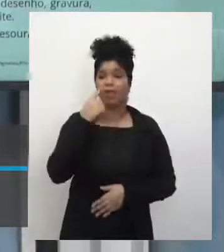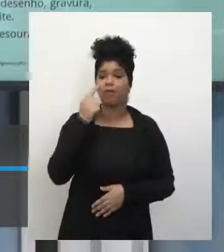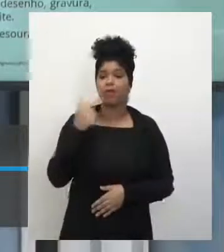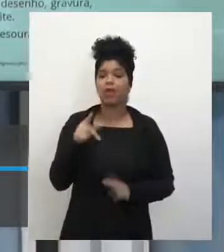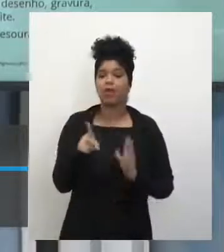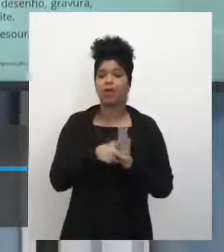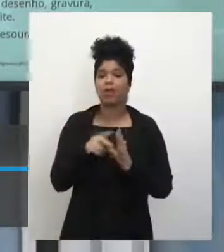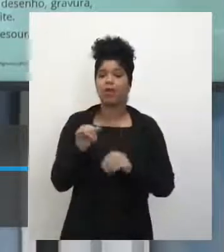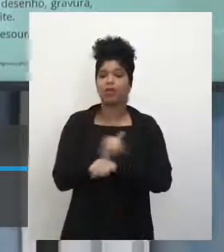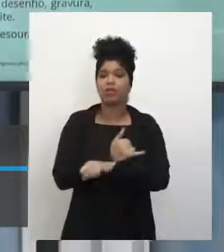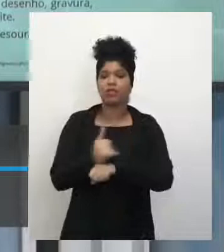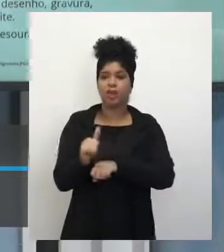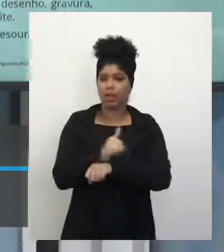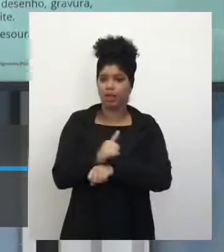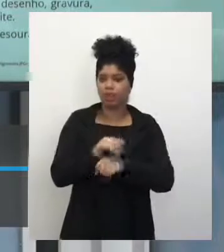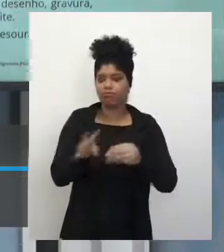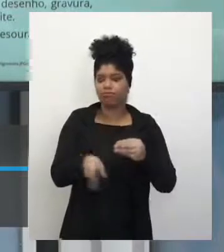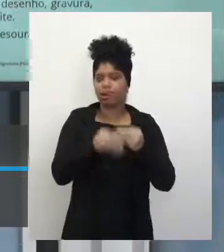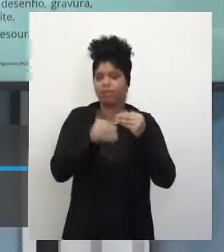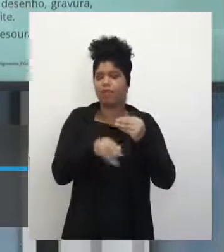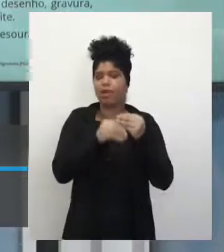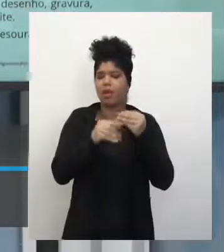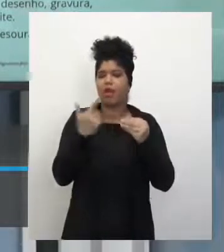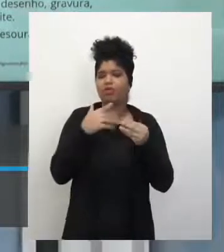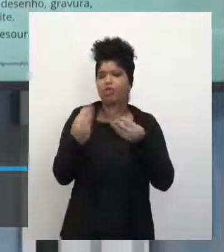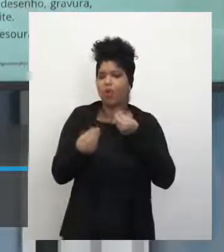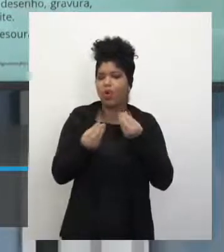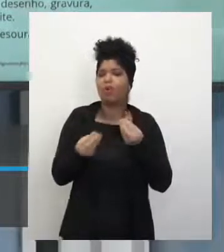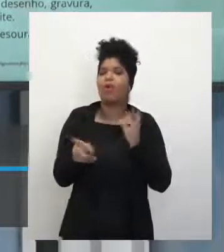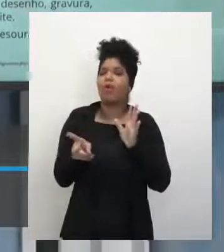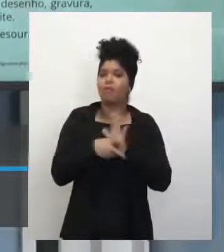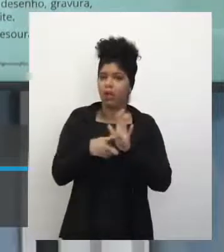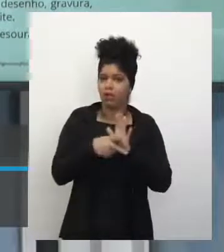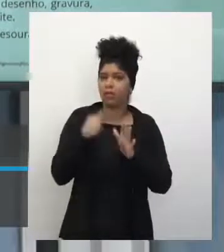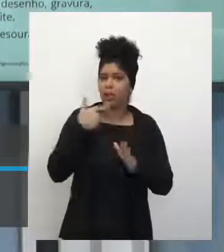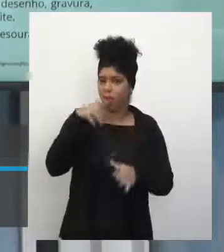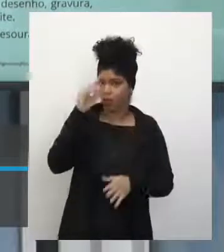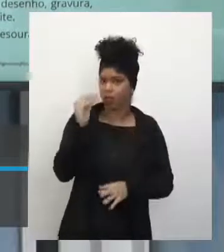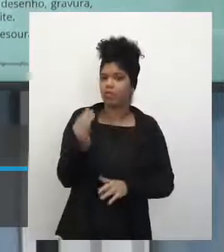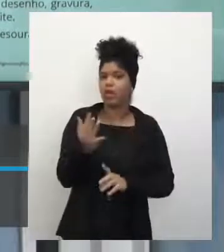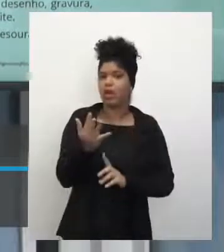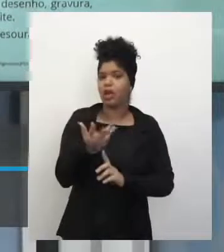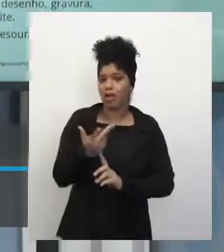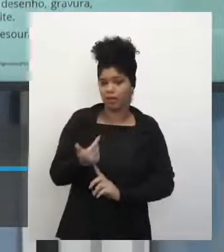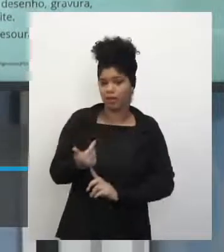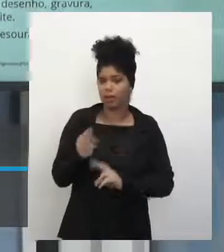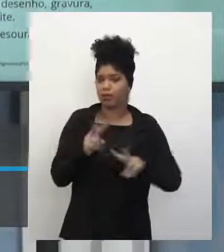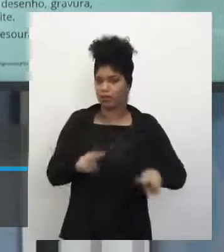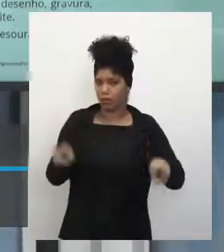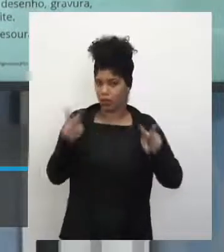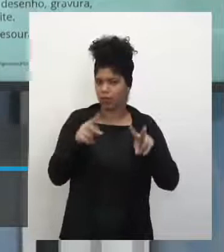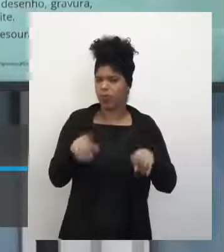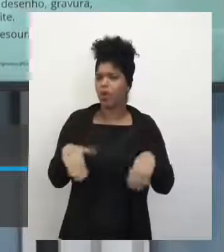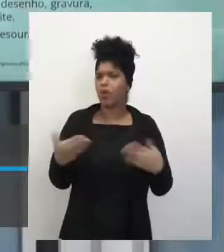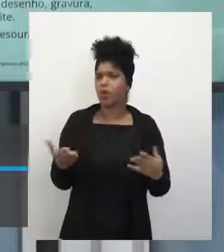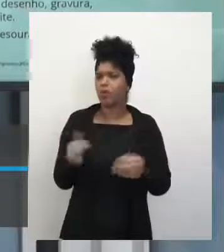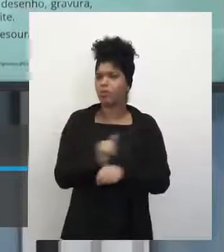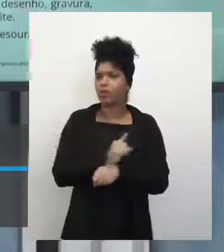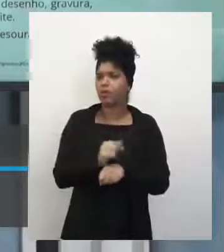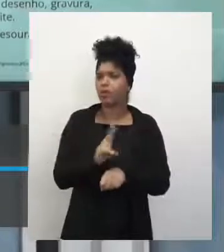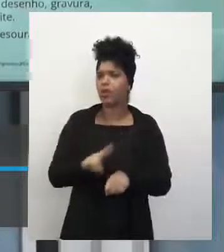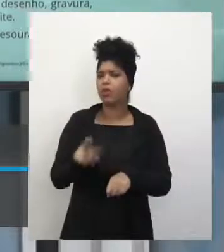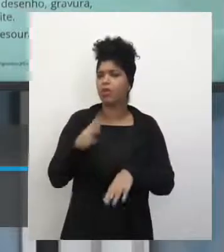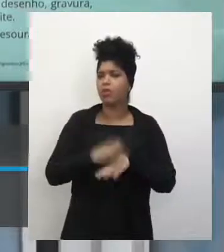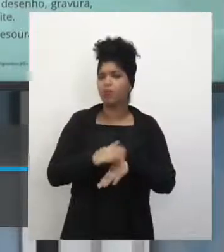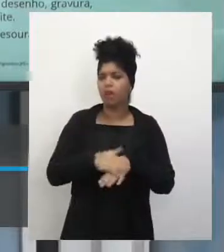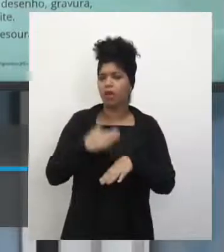chamadas técnicas de composição, que também são elementos das linguagens, tá? Então, que técnica que eu vou usar para fazer a minha